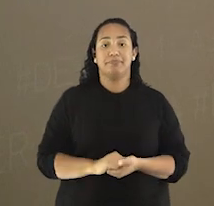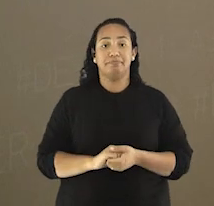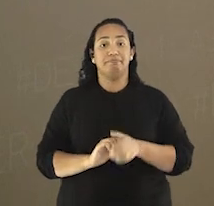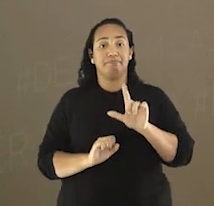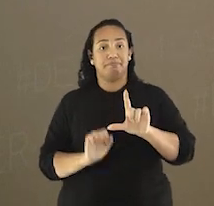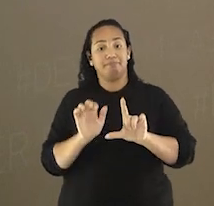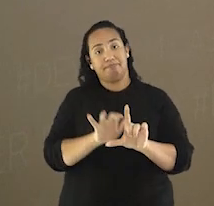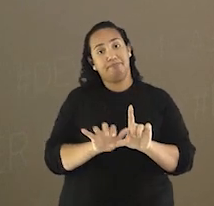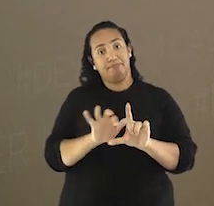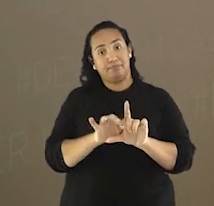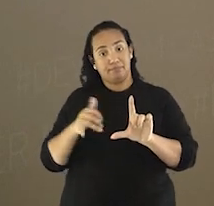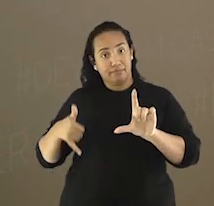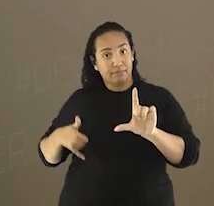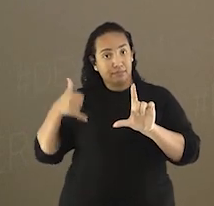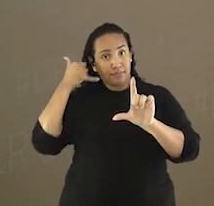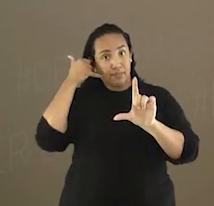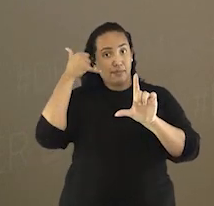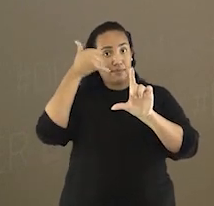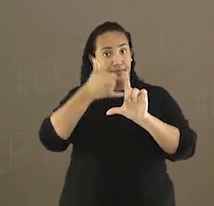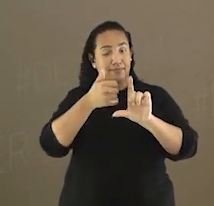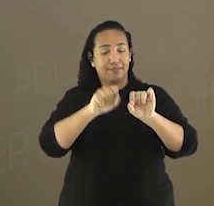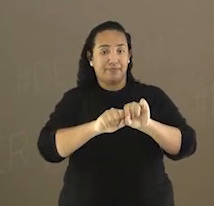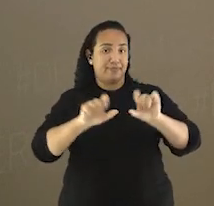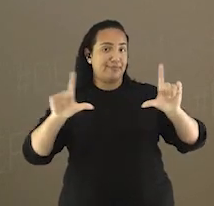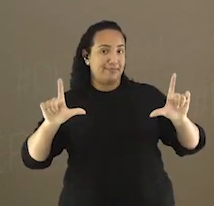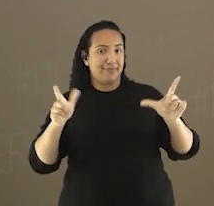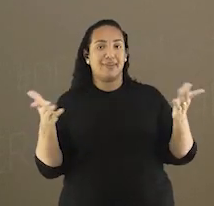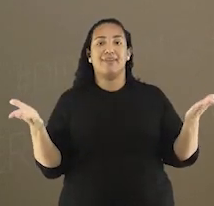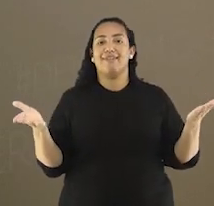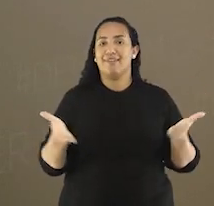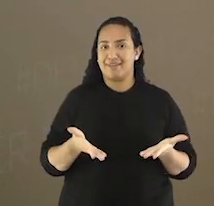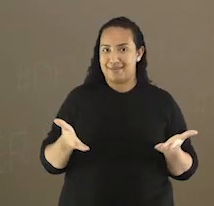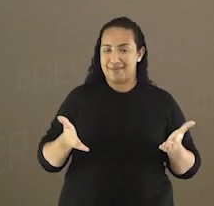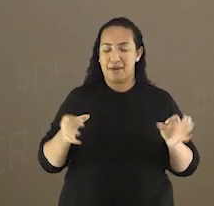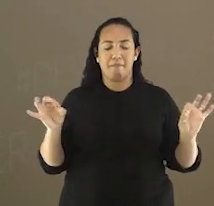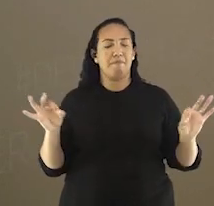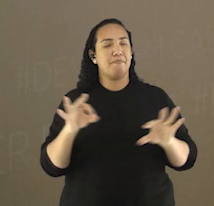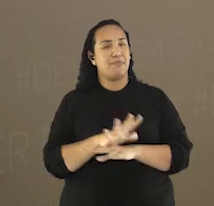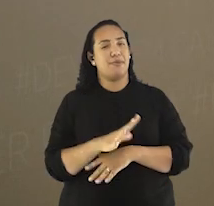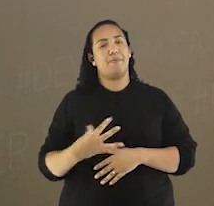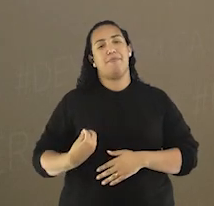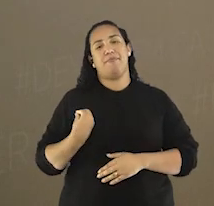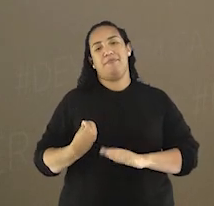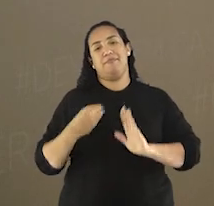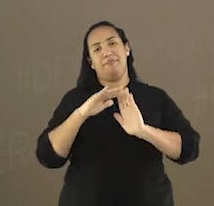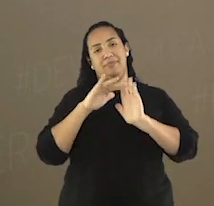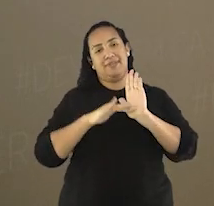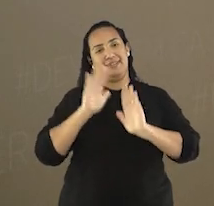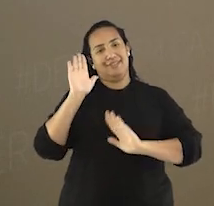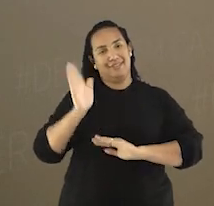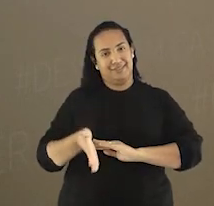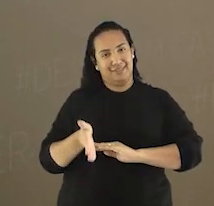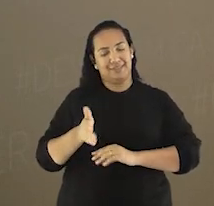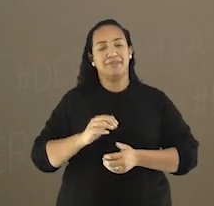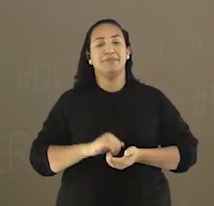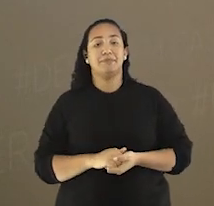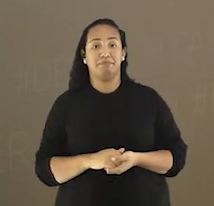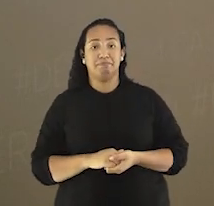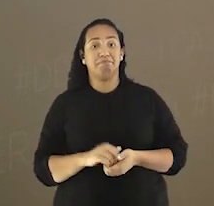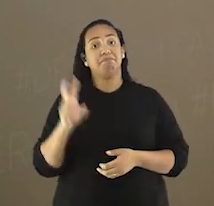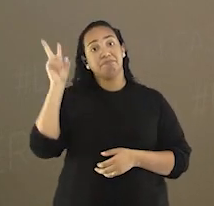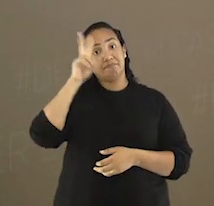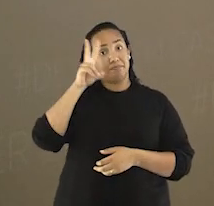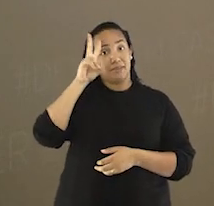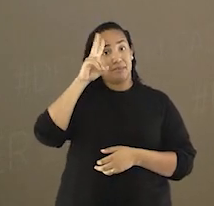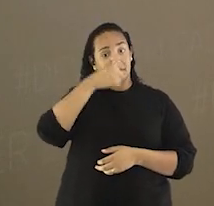apontar o seu celular para o QR Code que está aparecendo aí na sua tela e pronto, a sua presença já vai estar garantida. Lembre-se